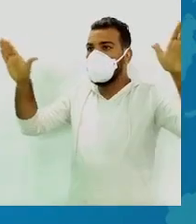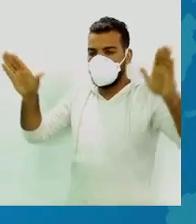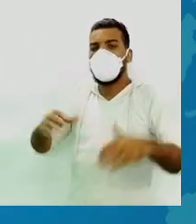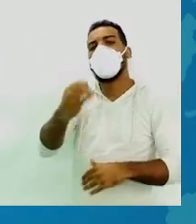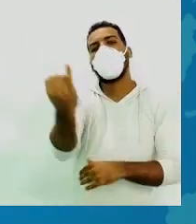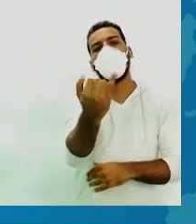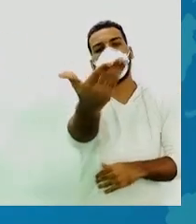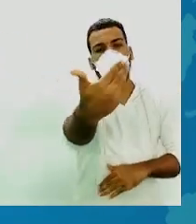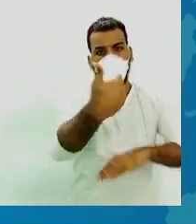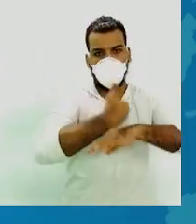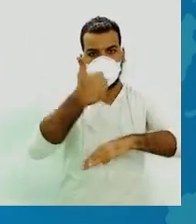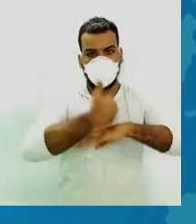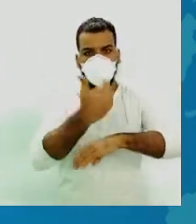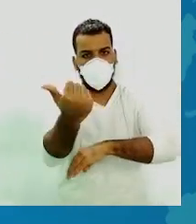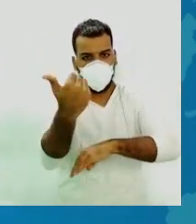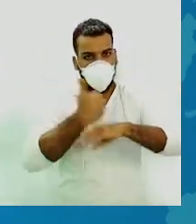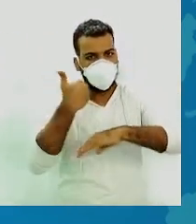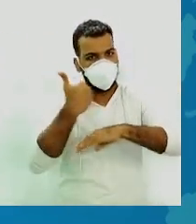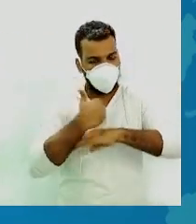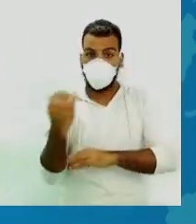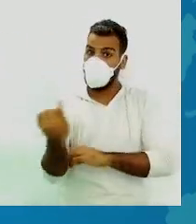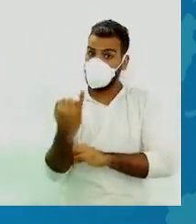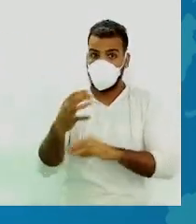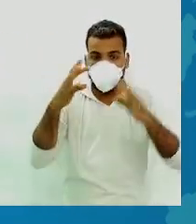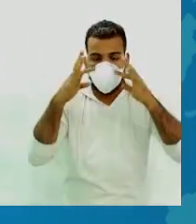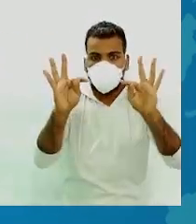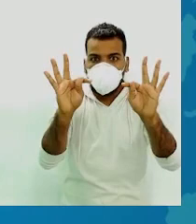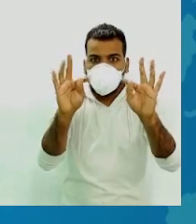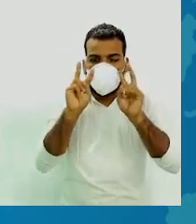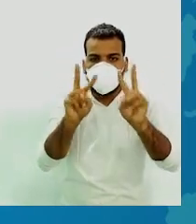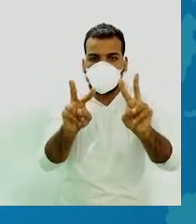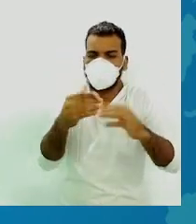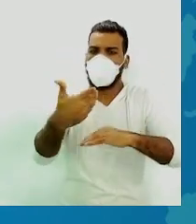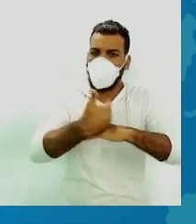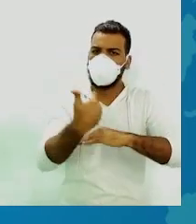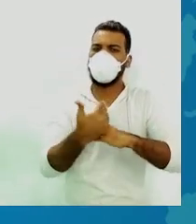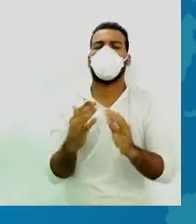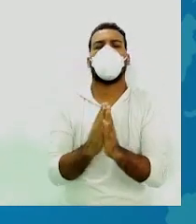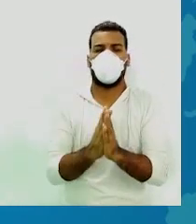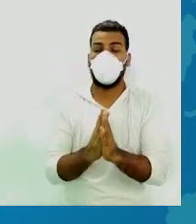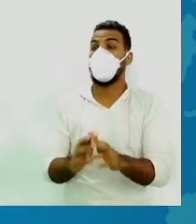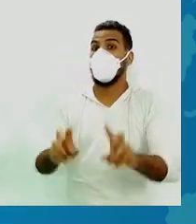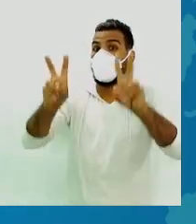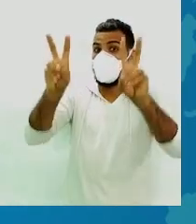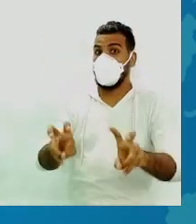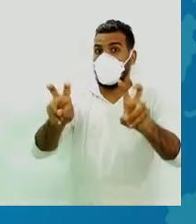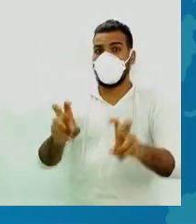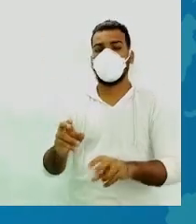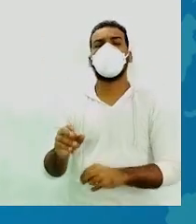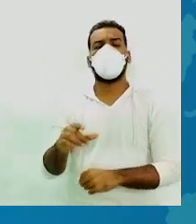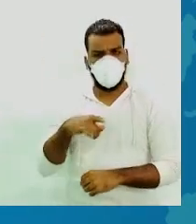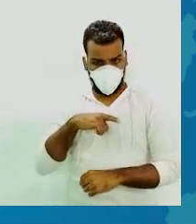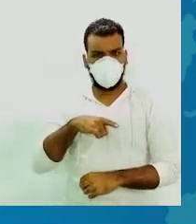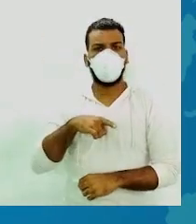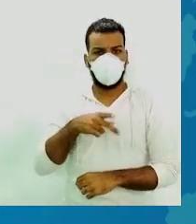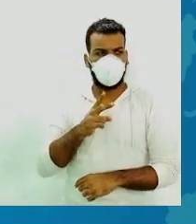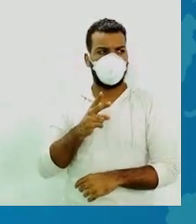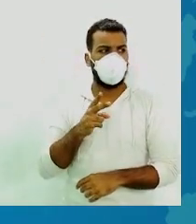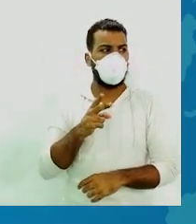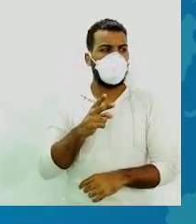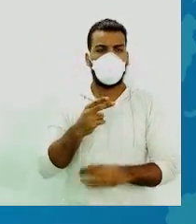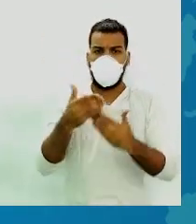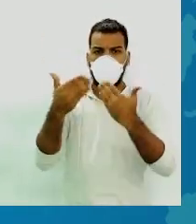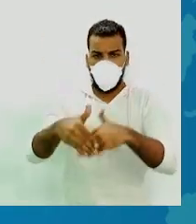você participe conosco, é importante que você preste bem atenção. É um tema muito comum em relação